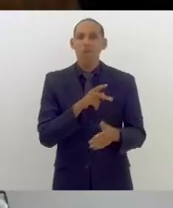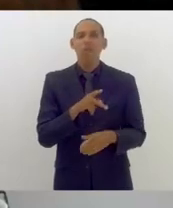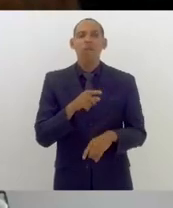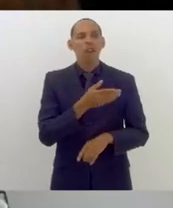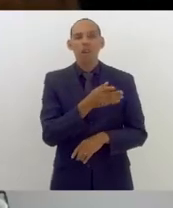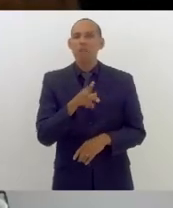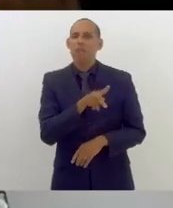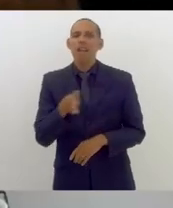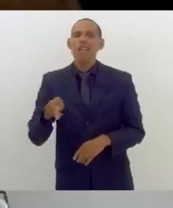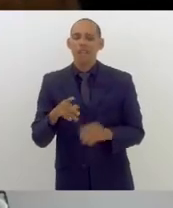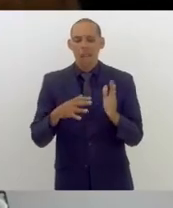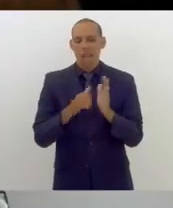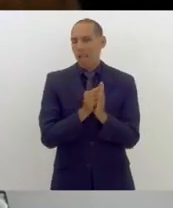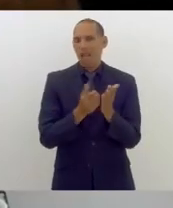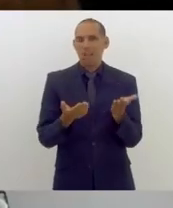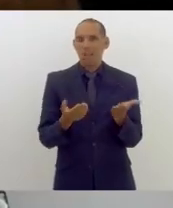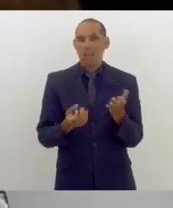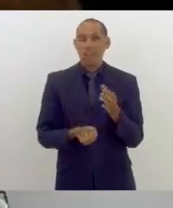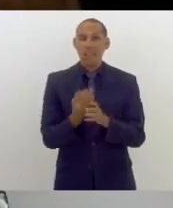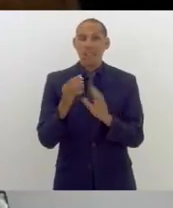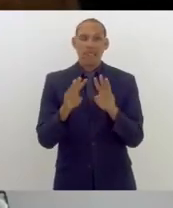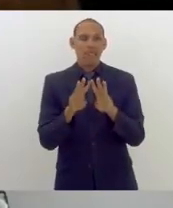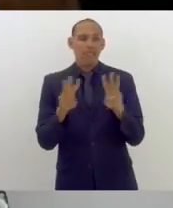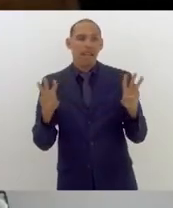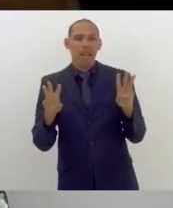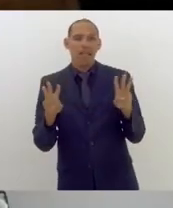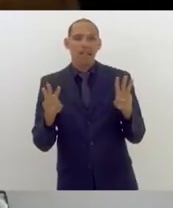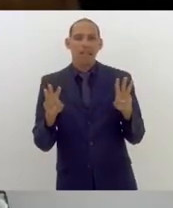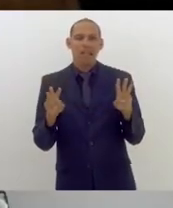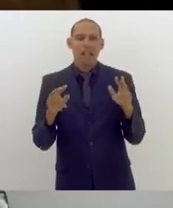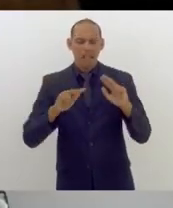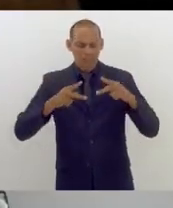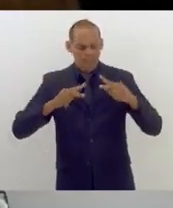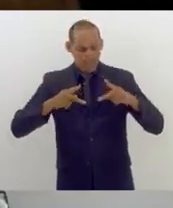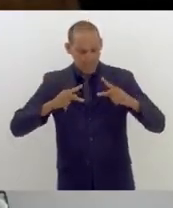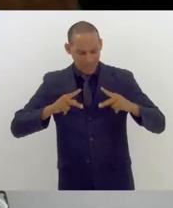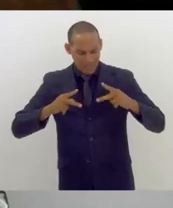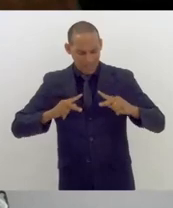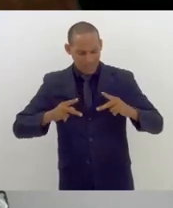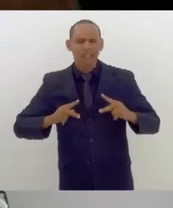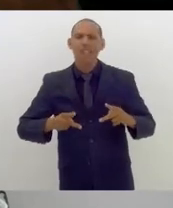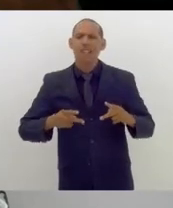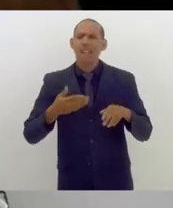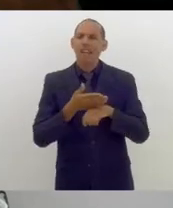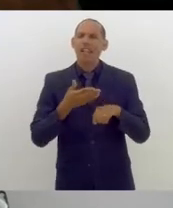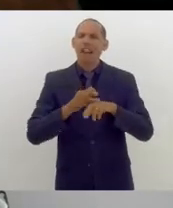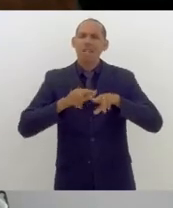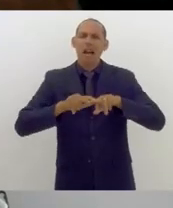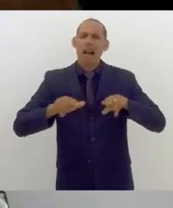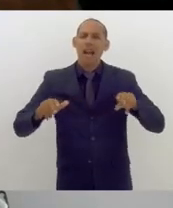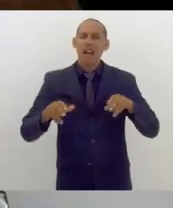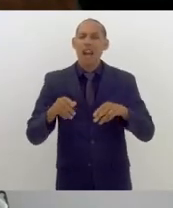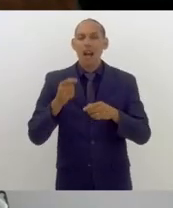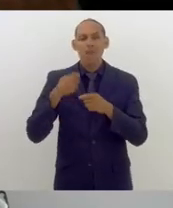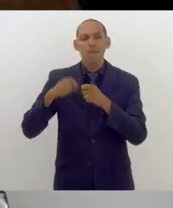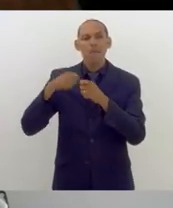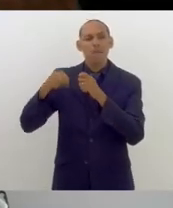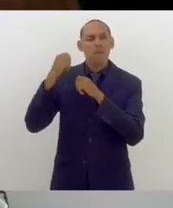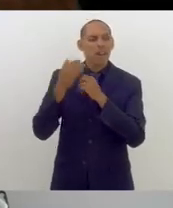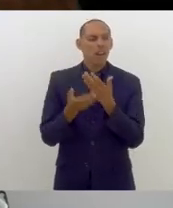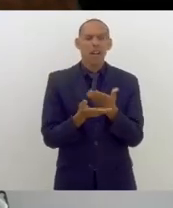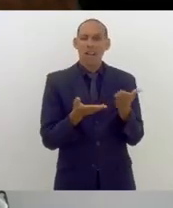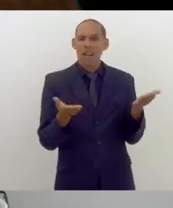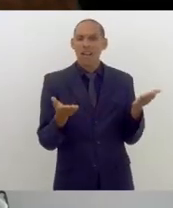fazer o cadastro criaram um site com tantos links tanto acesso que é quase uma o pescador que não tem